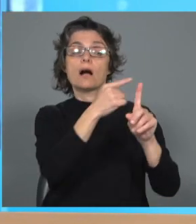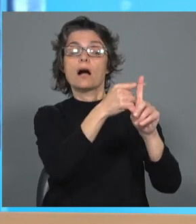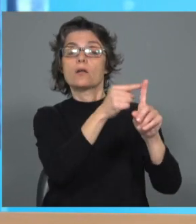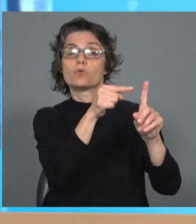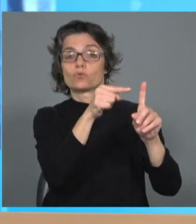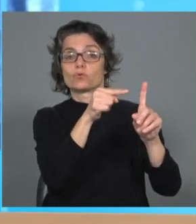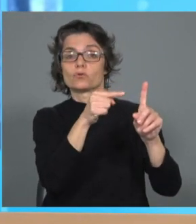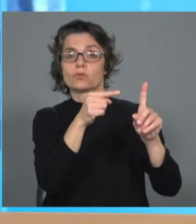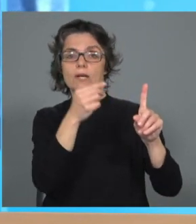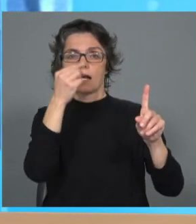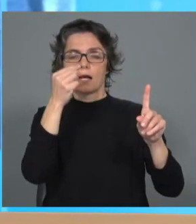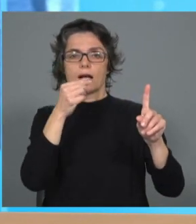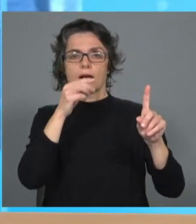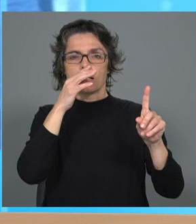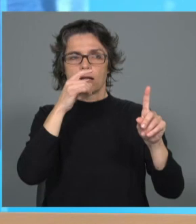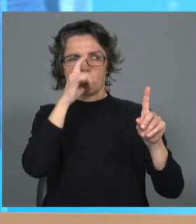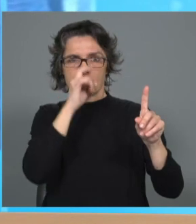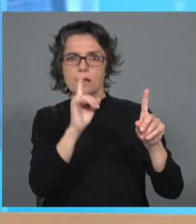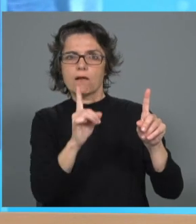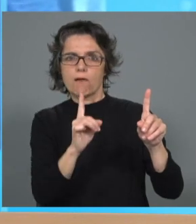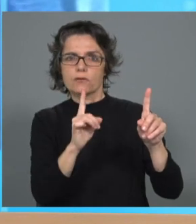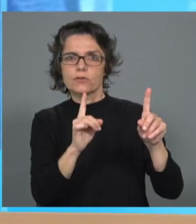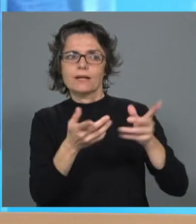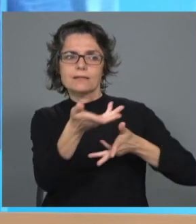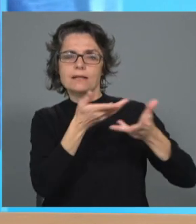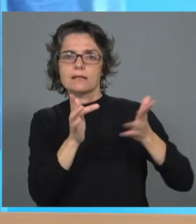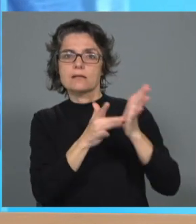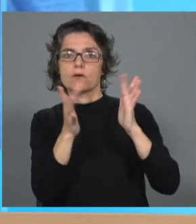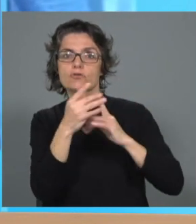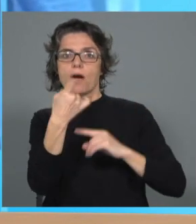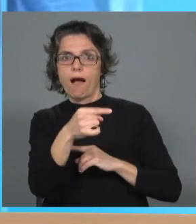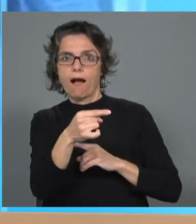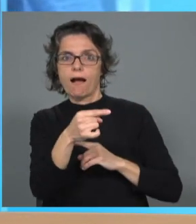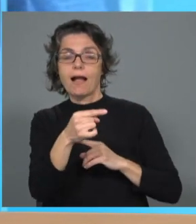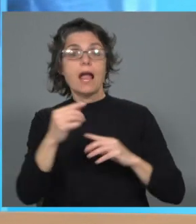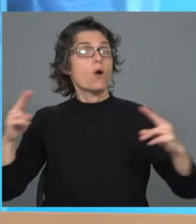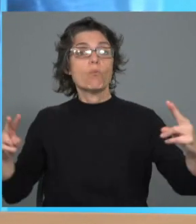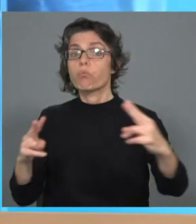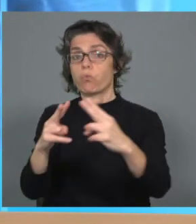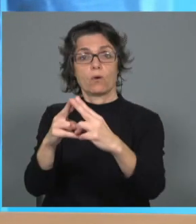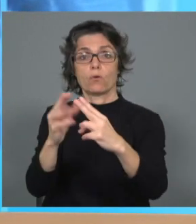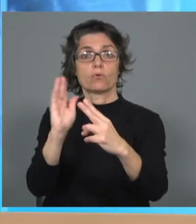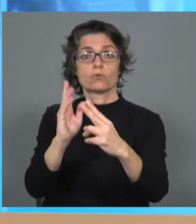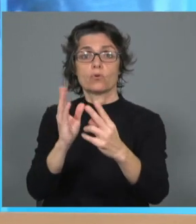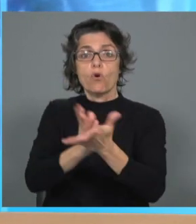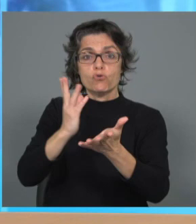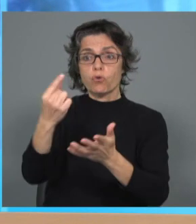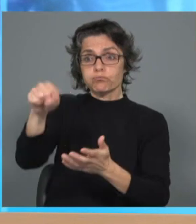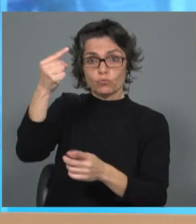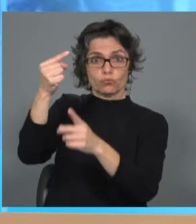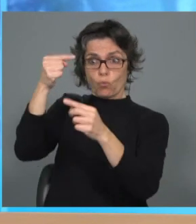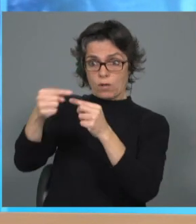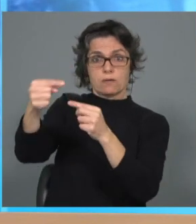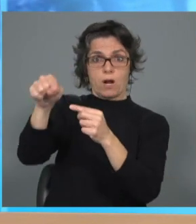sua relação com o próprio Jesus Cristo, que a jornada não é qualquer coisa que vai acontecer apenas naquela